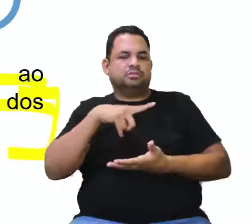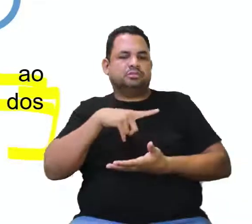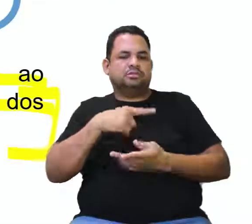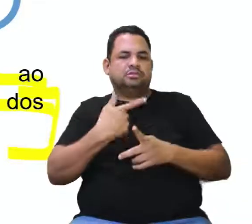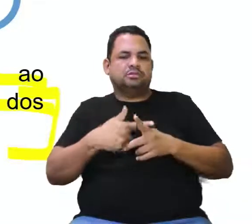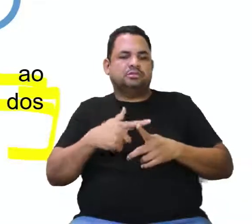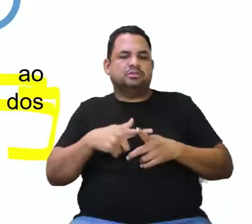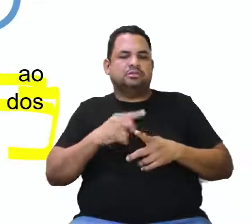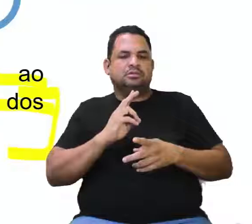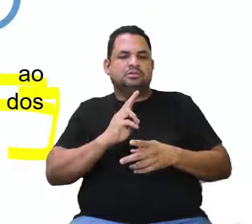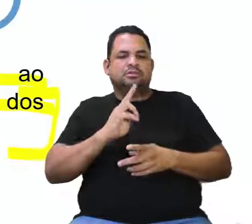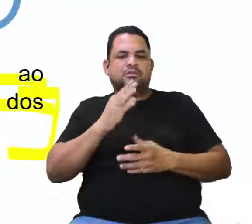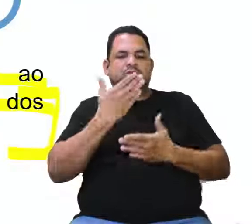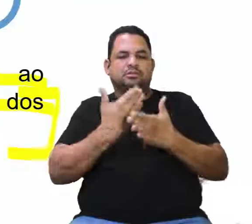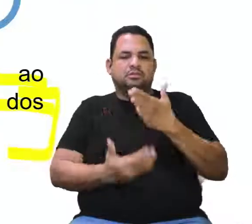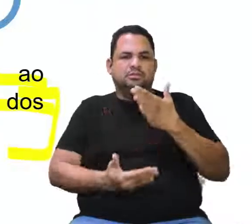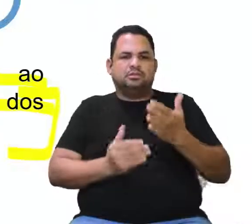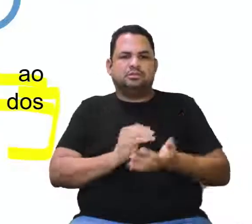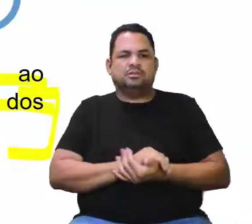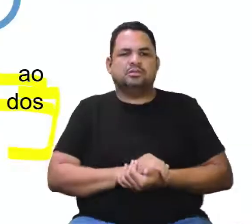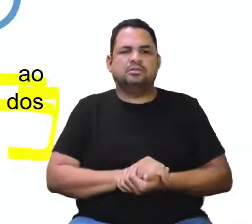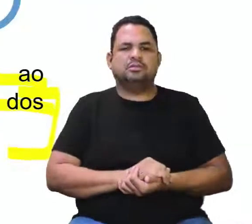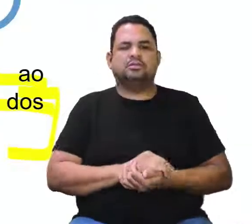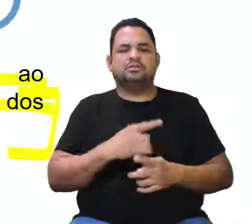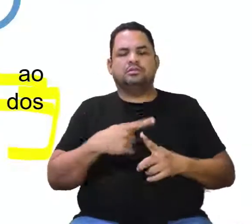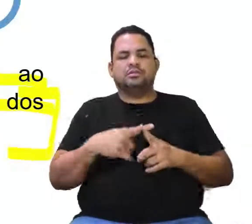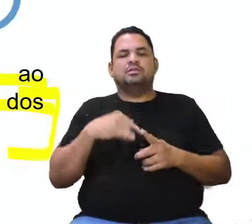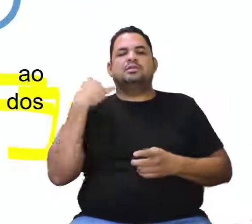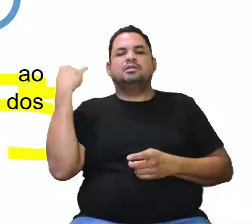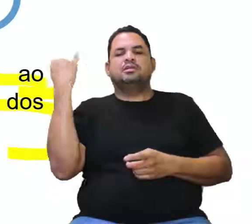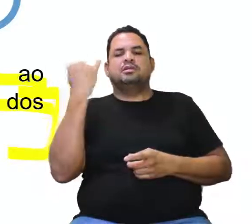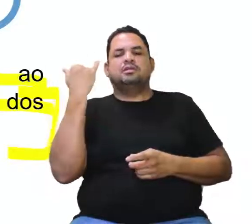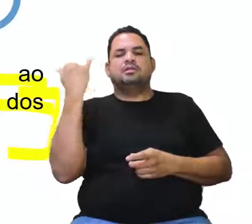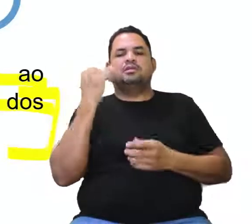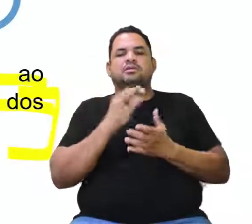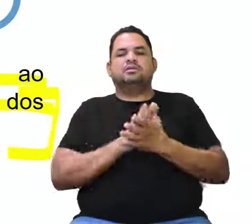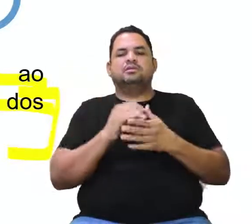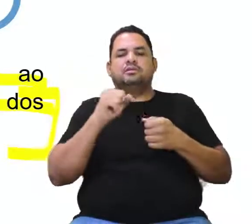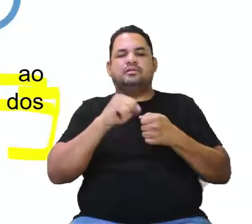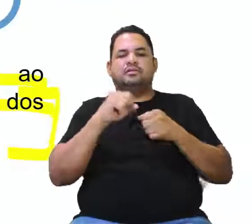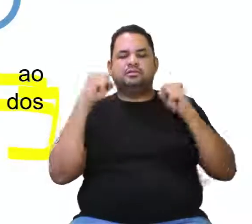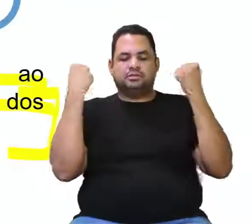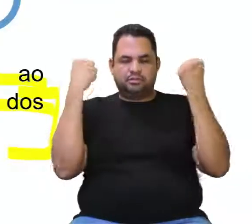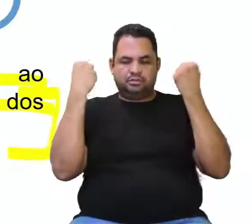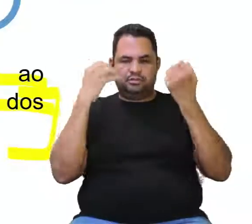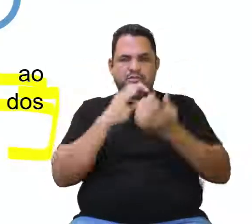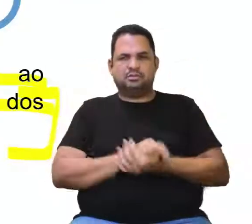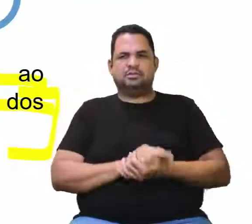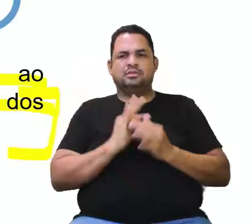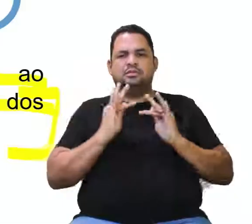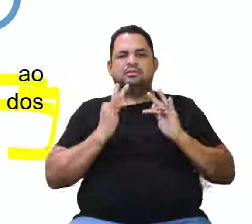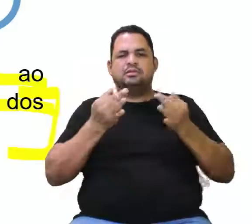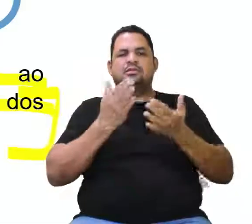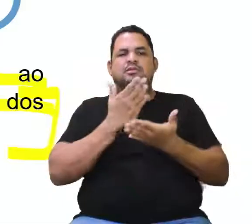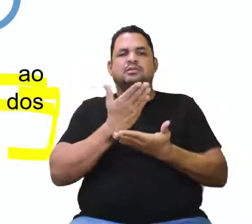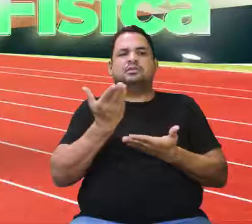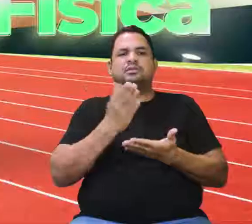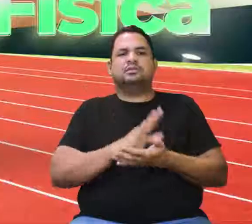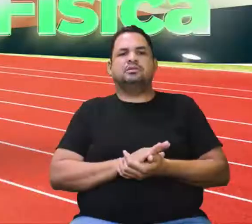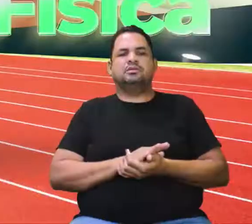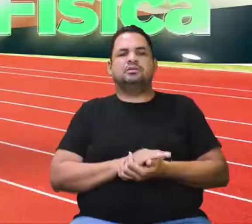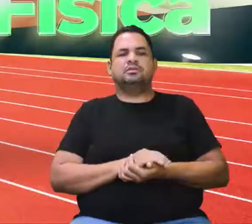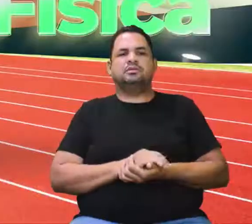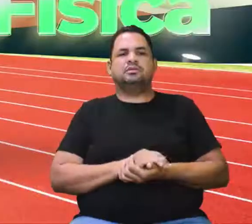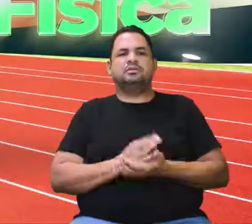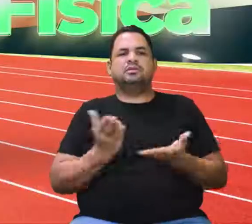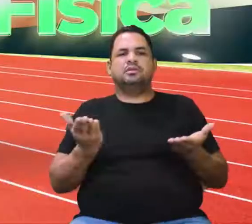traz aí um processo de perda. Por isso, a importância da gente fazer o exercício. Para fechar essa parte dos